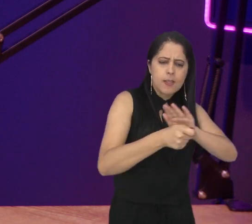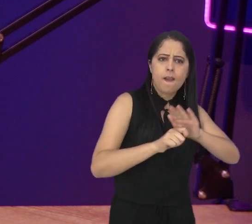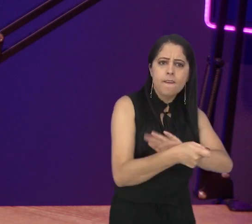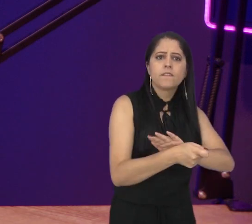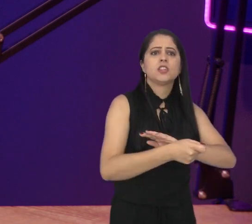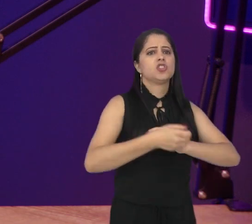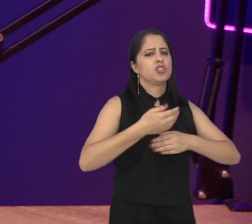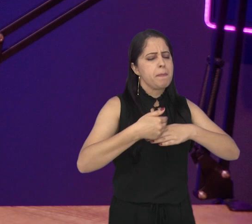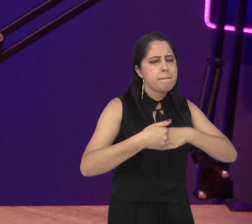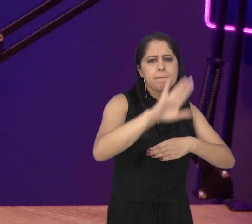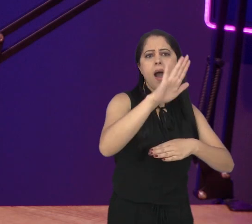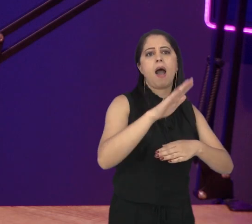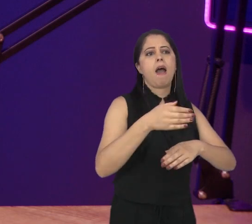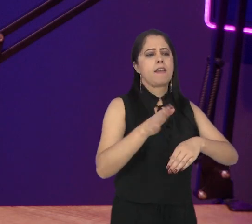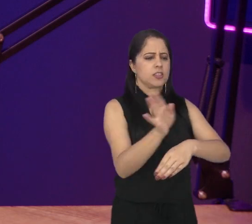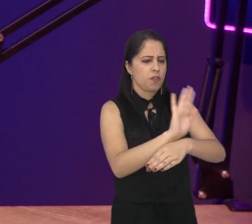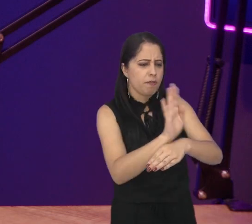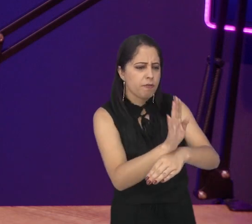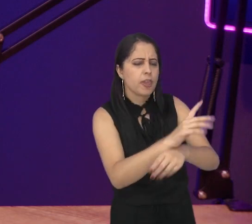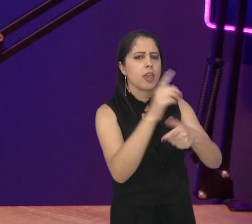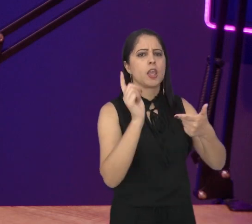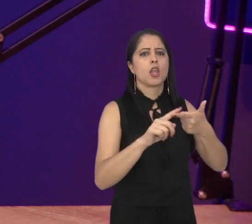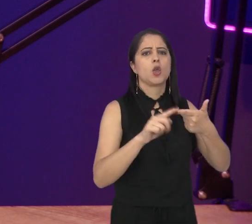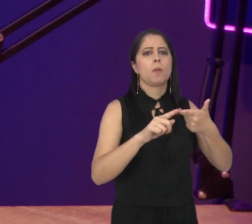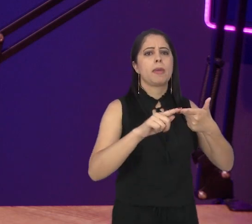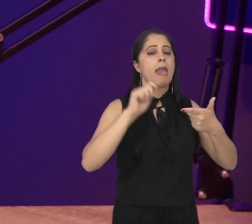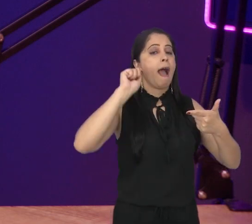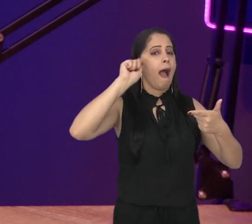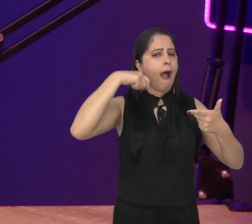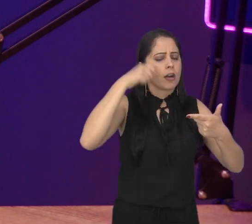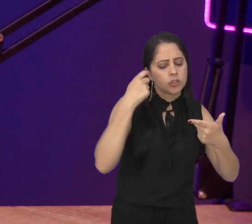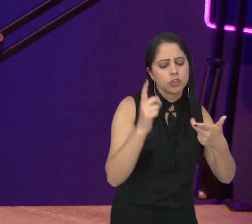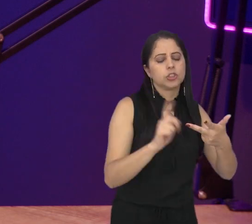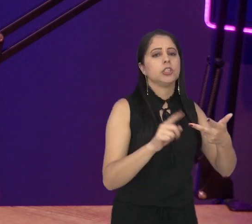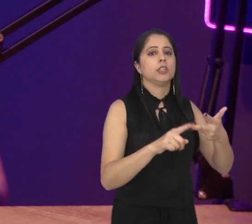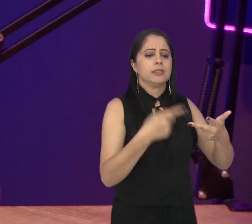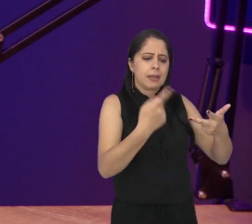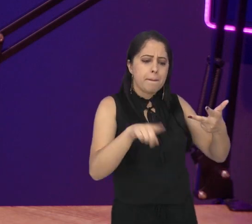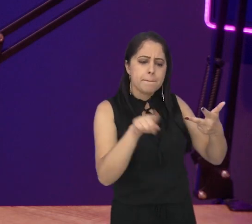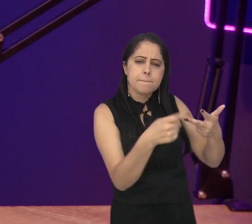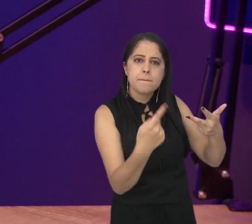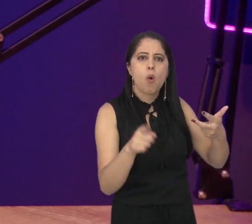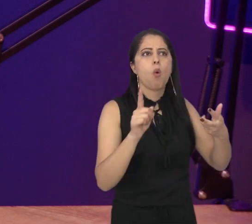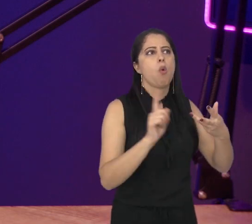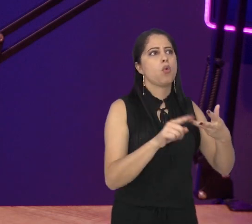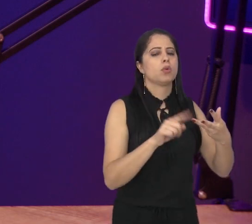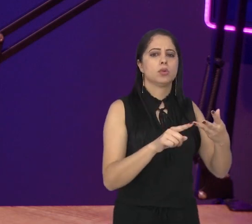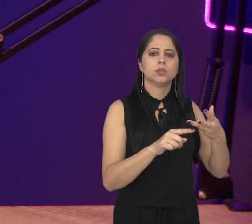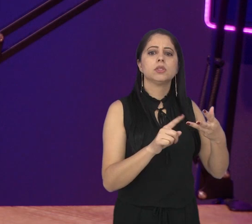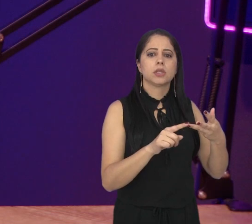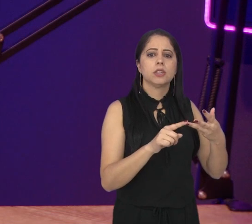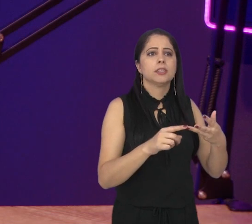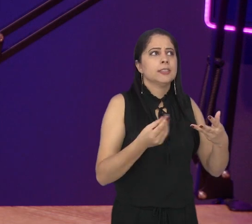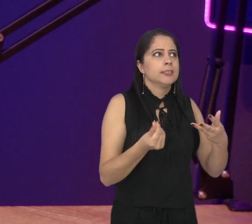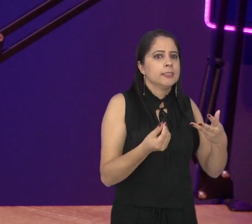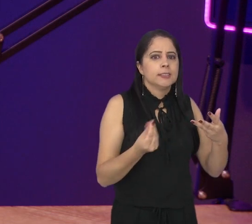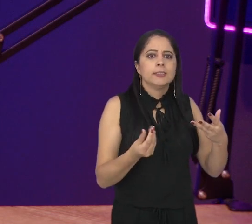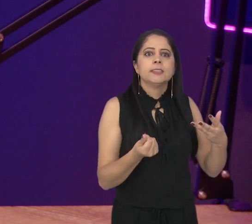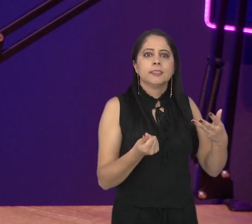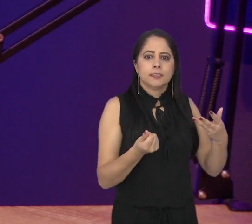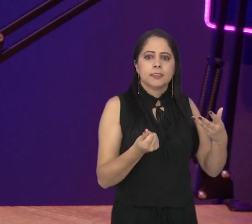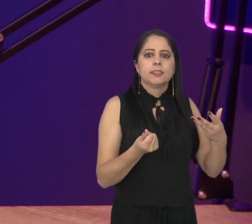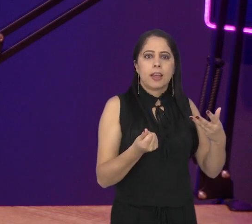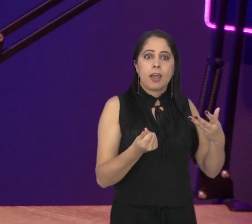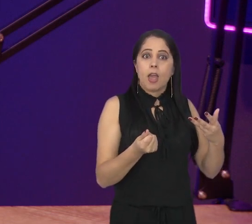de cultura, investir nas pessoas que estão fazendo filme, nos artistas que, né, estão fazendo música, isso seria